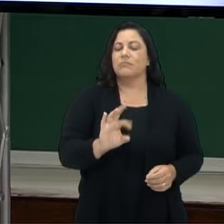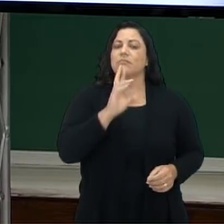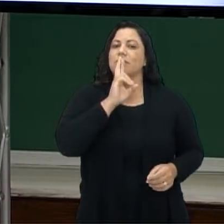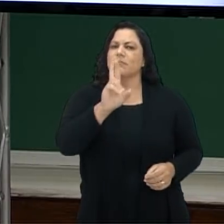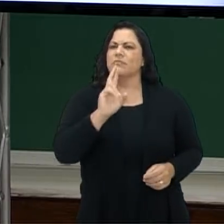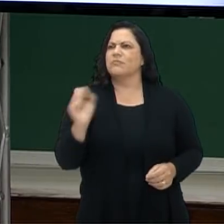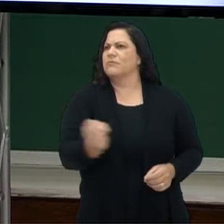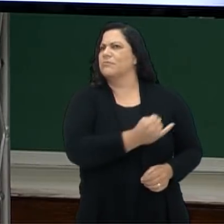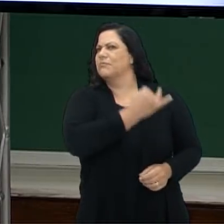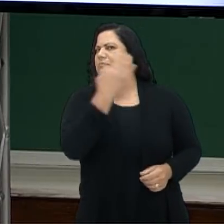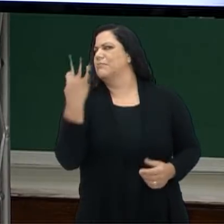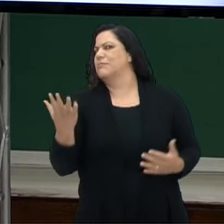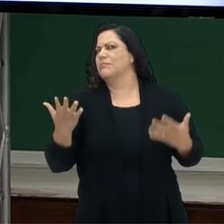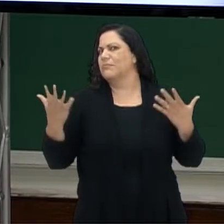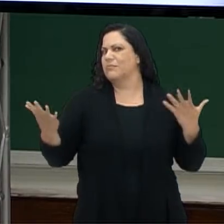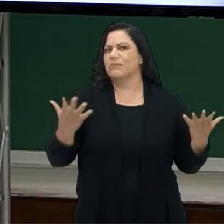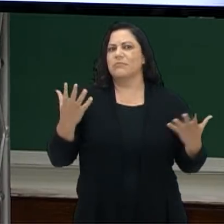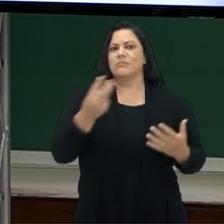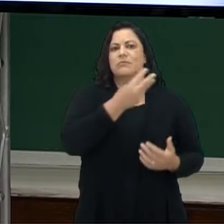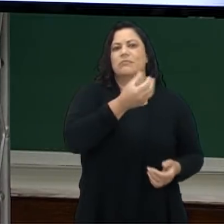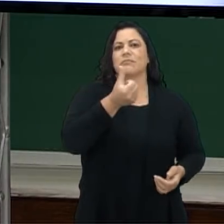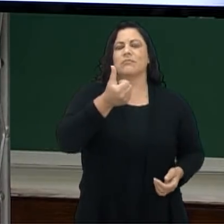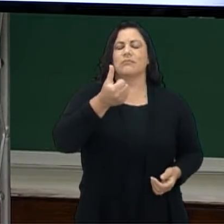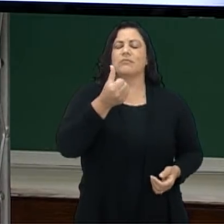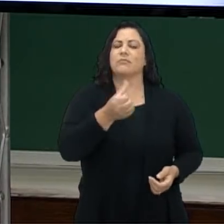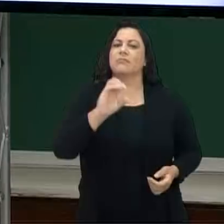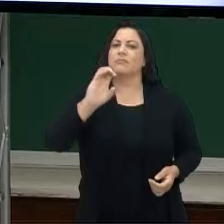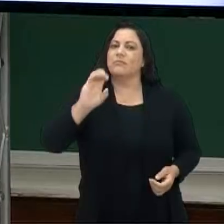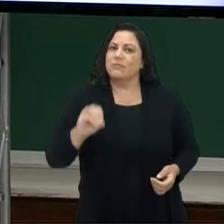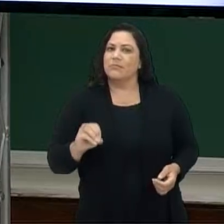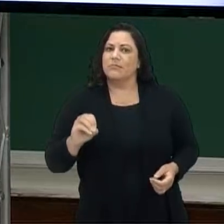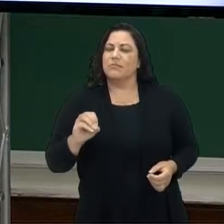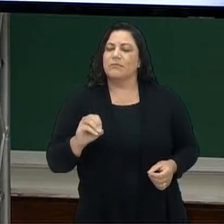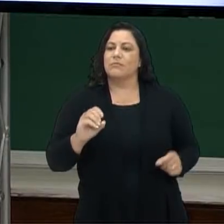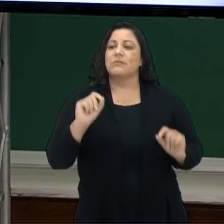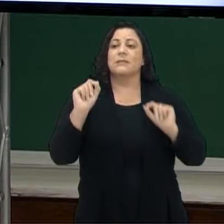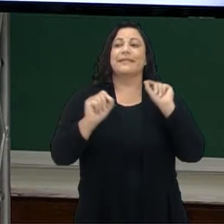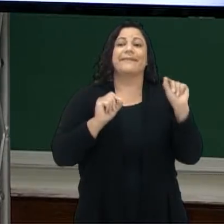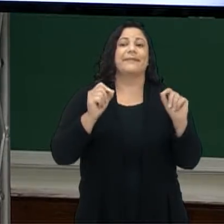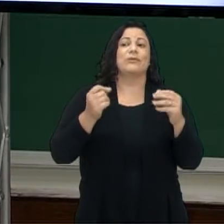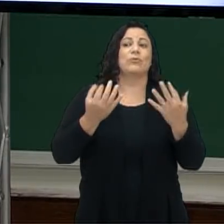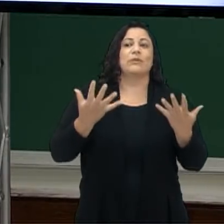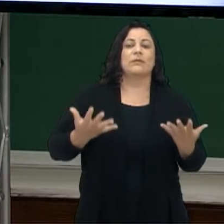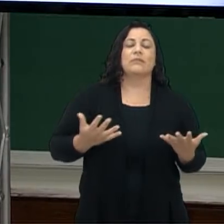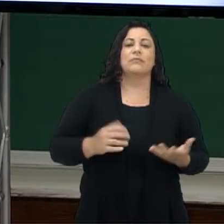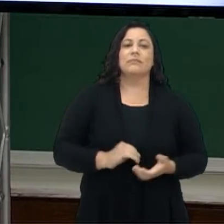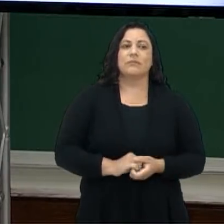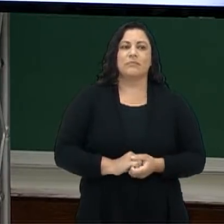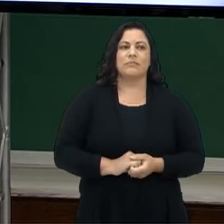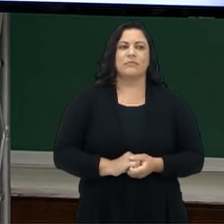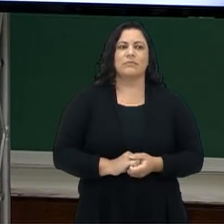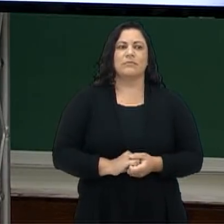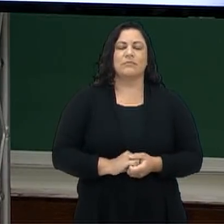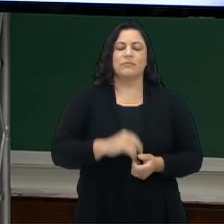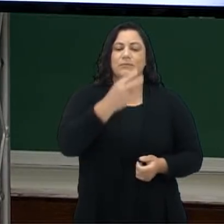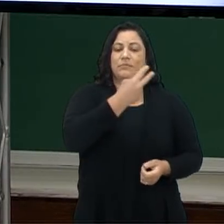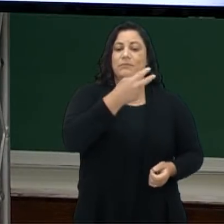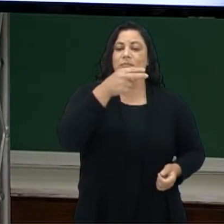por cento de 360 graus? É isso que eu tenho que saber, tá? O que eu faço? Eu vou fazer